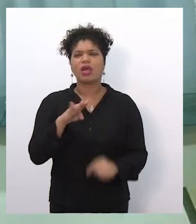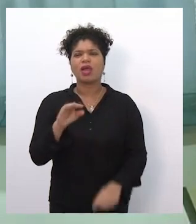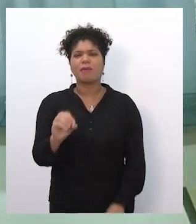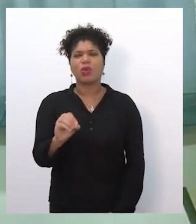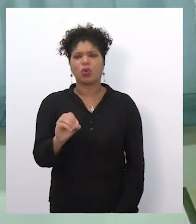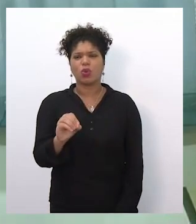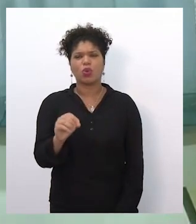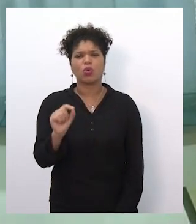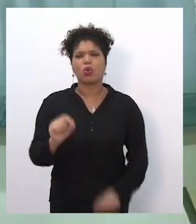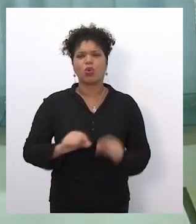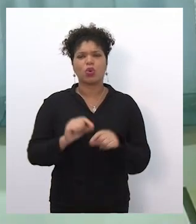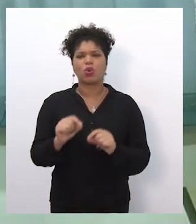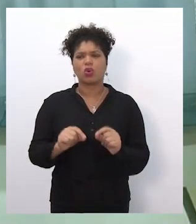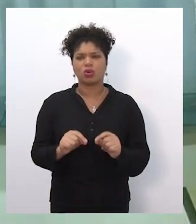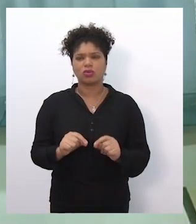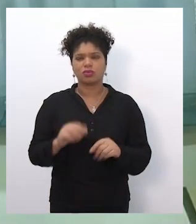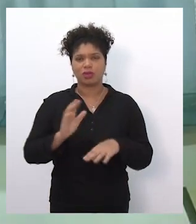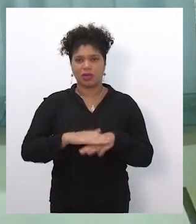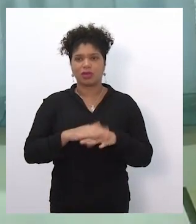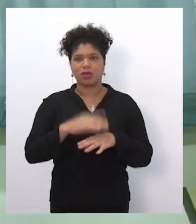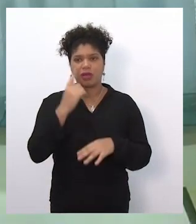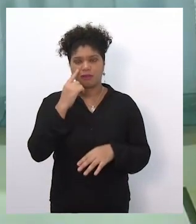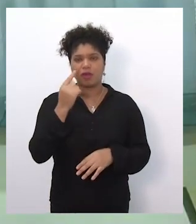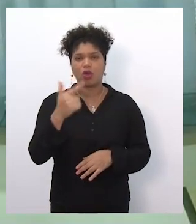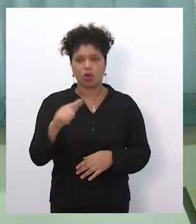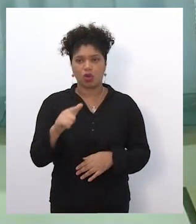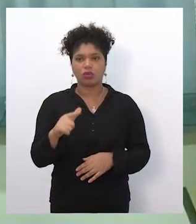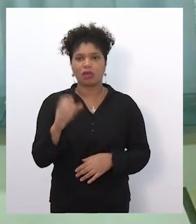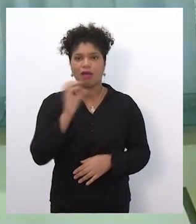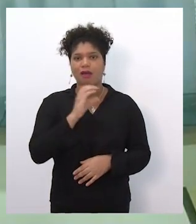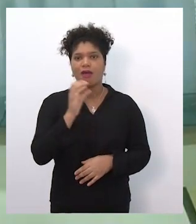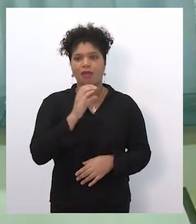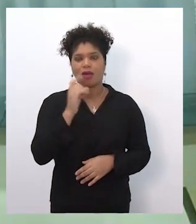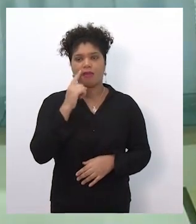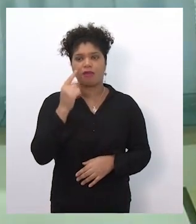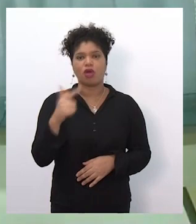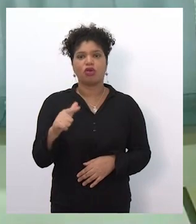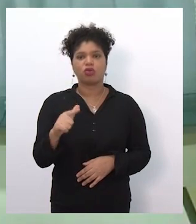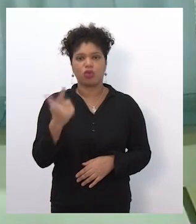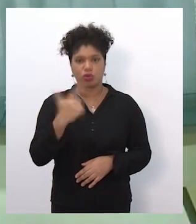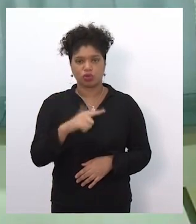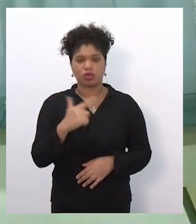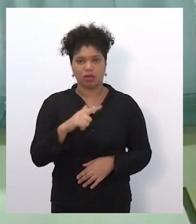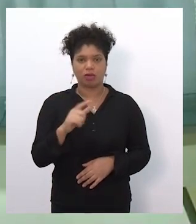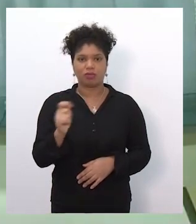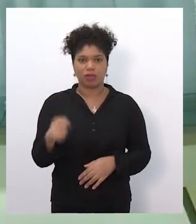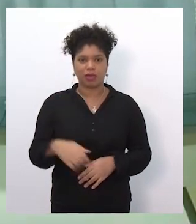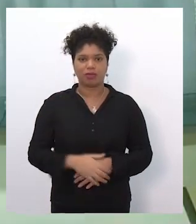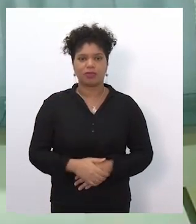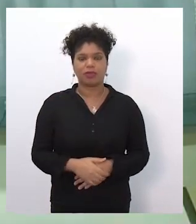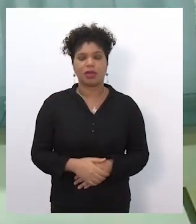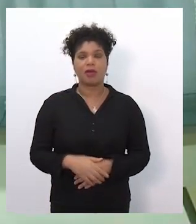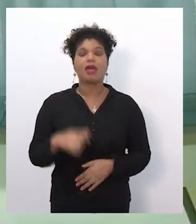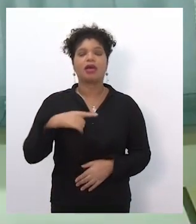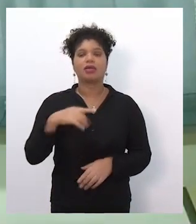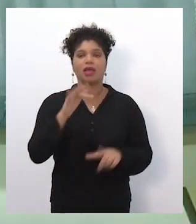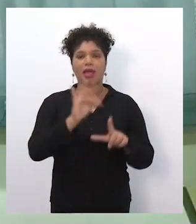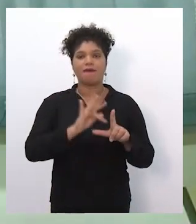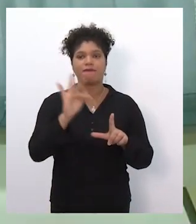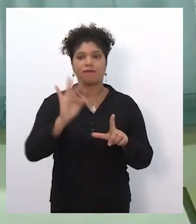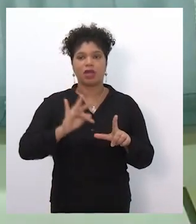aí, para a gente, já mandou rapidinho aqui para mim dessa opção. Mas com relação à frequência,